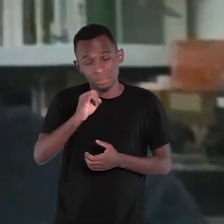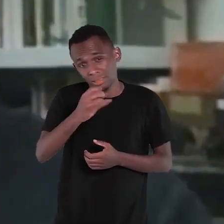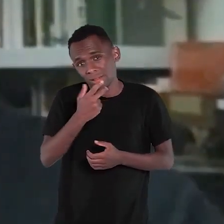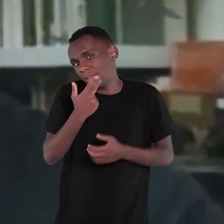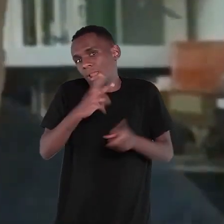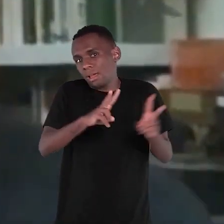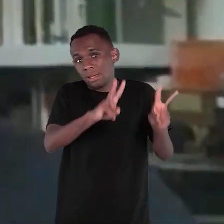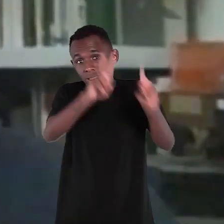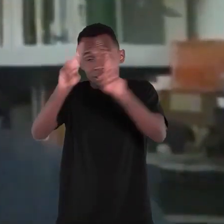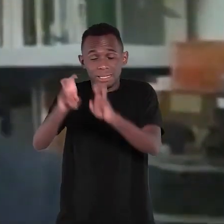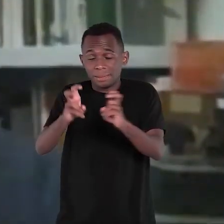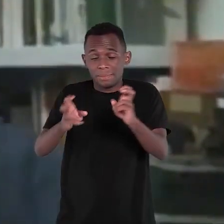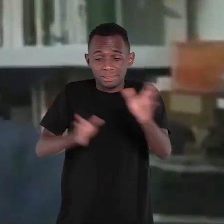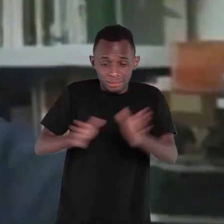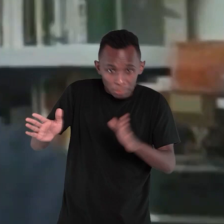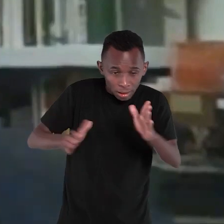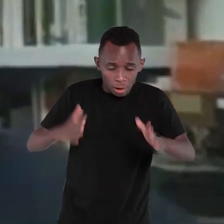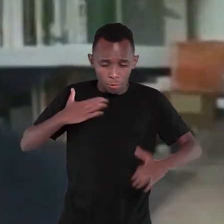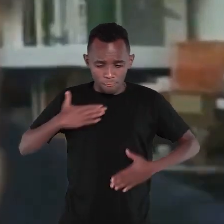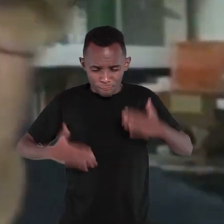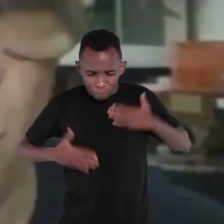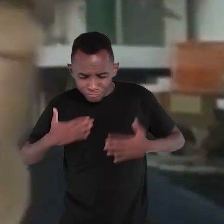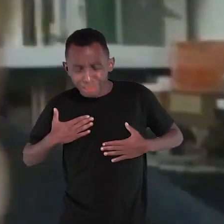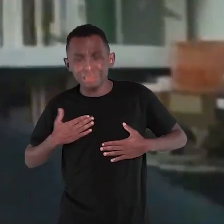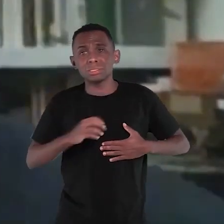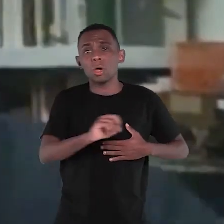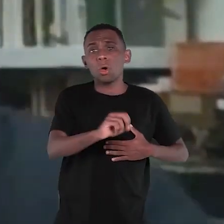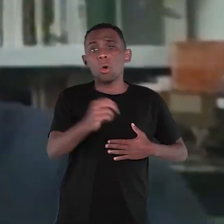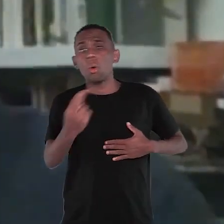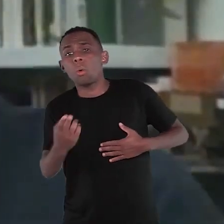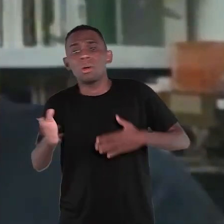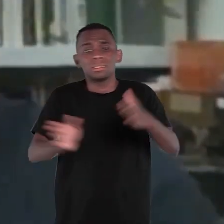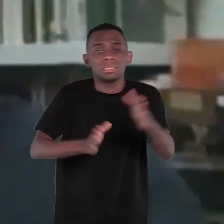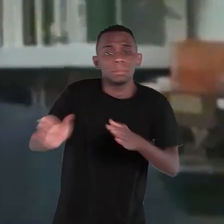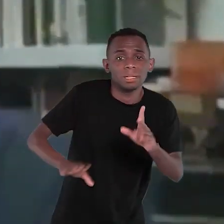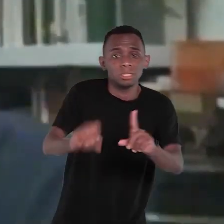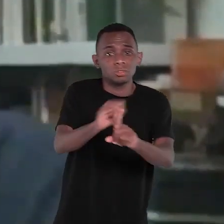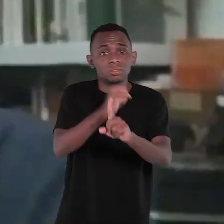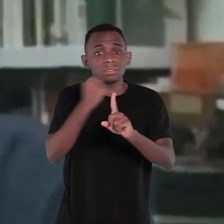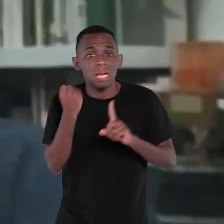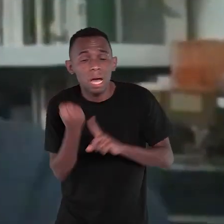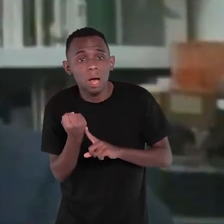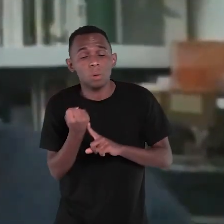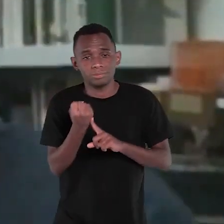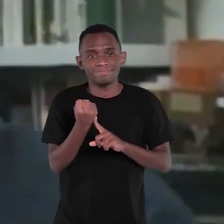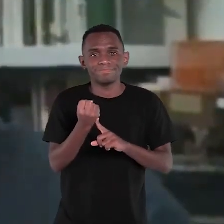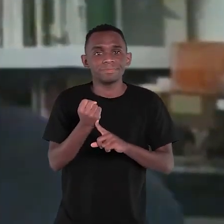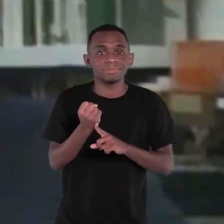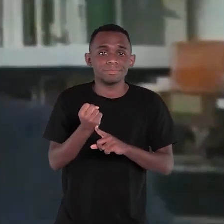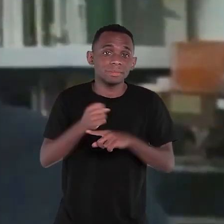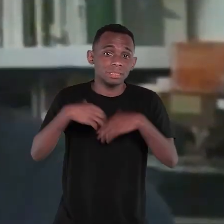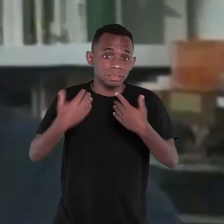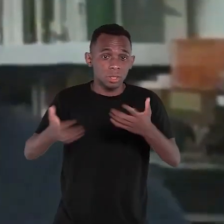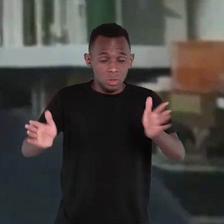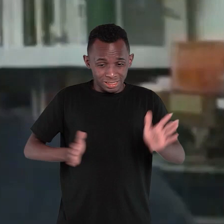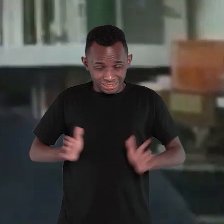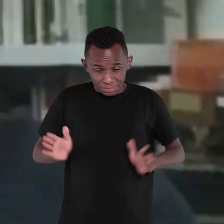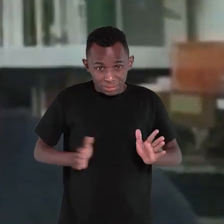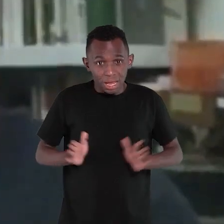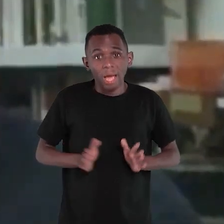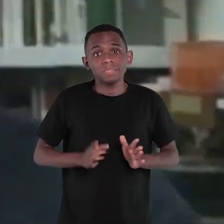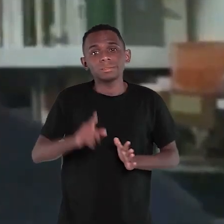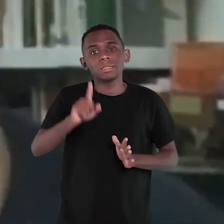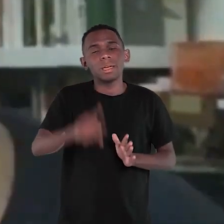então, se a gente fala de acessibilidade física, acessibilidade social, acessibilidade, né? A acessibilidade é